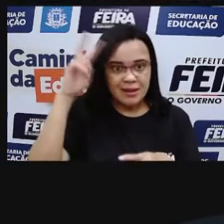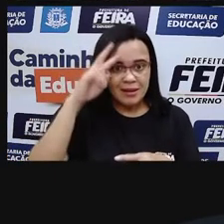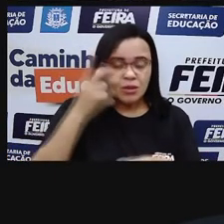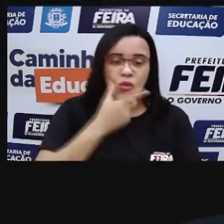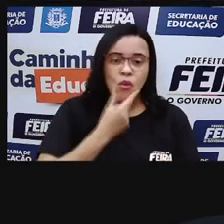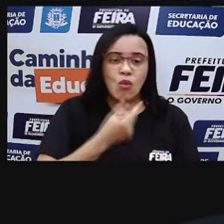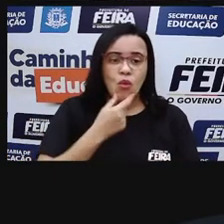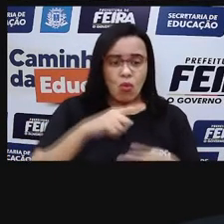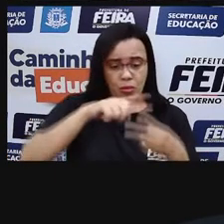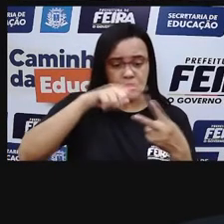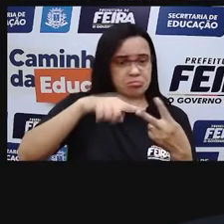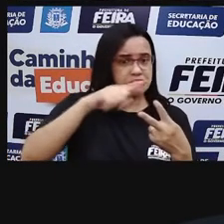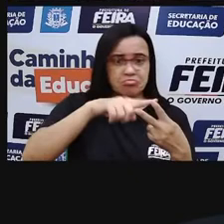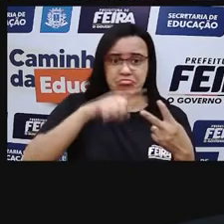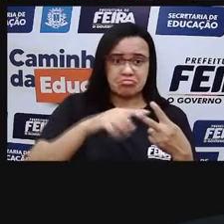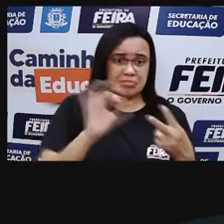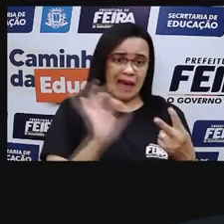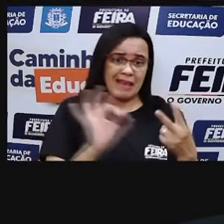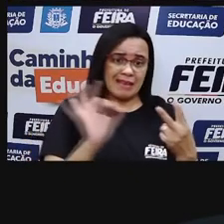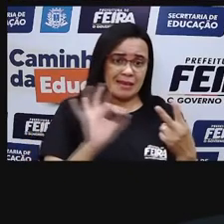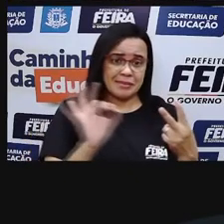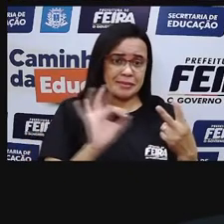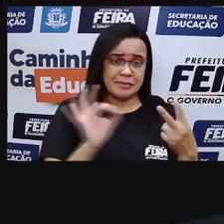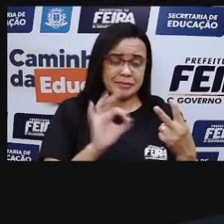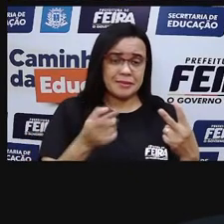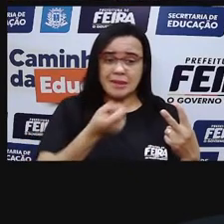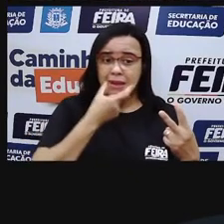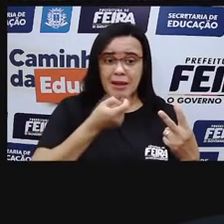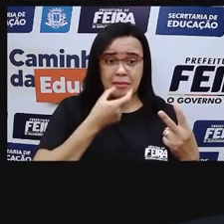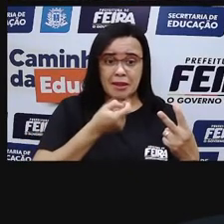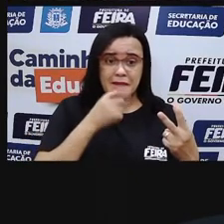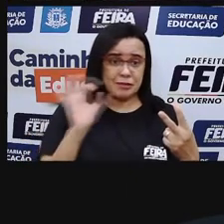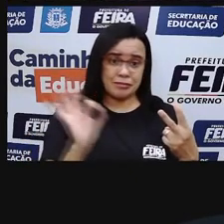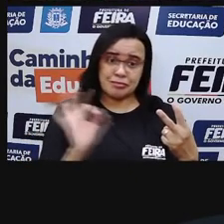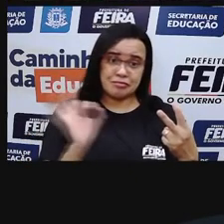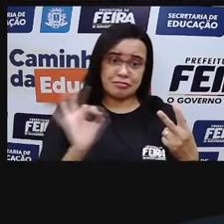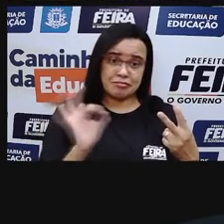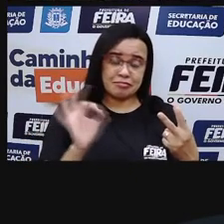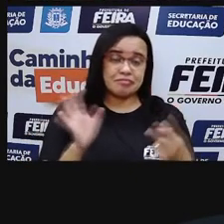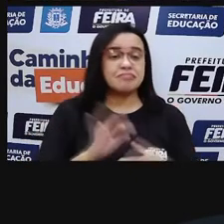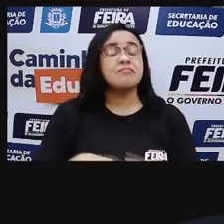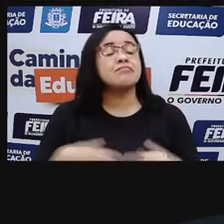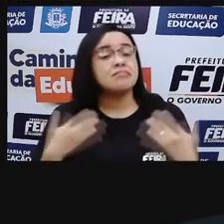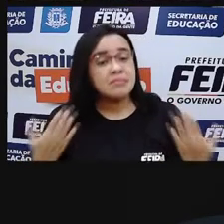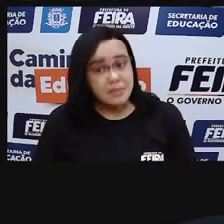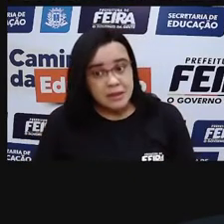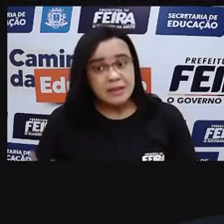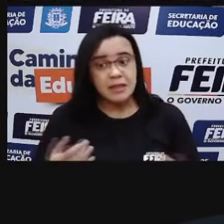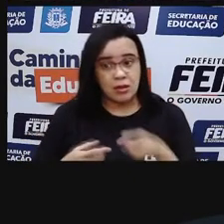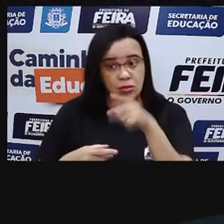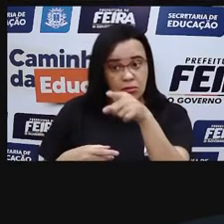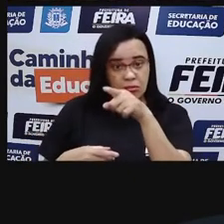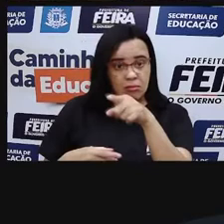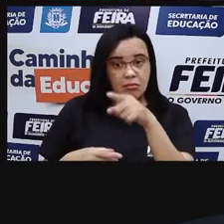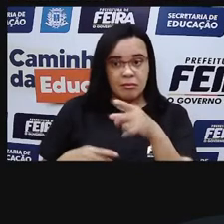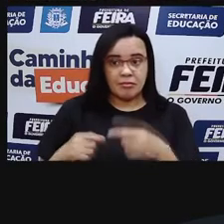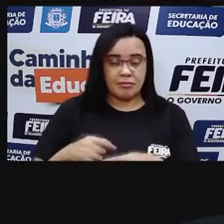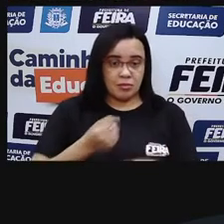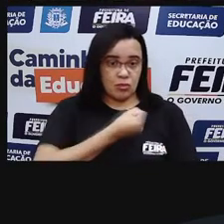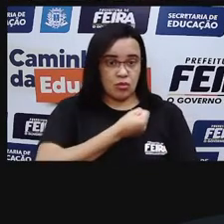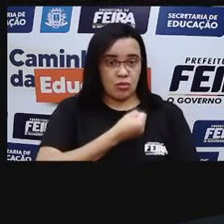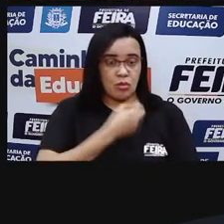5 dias. O que que aconteceu? As bactérias rosinhas que não morrem, que são resistentes